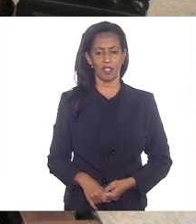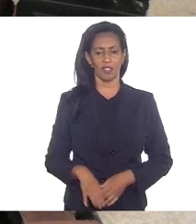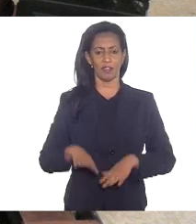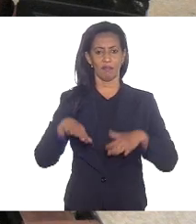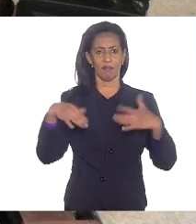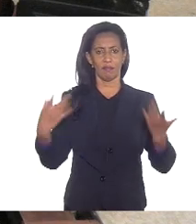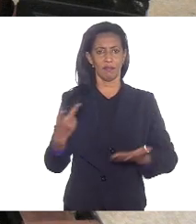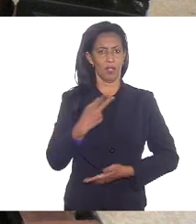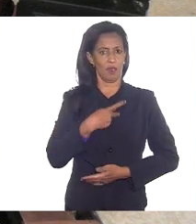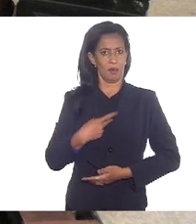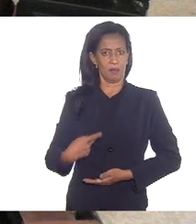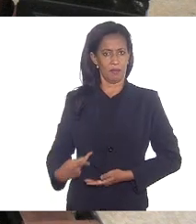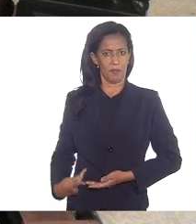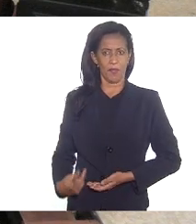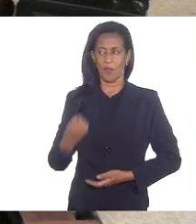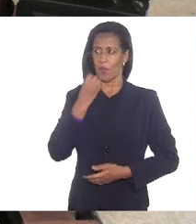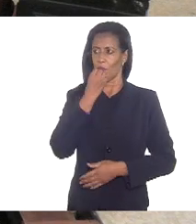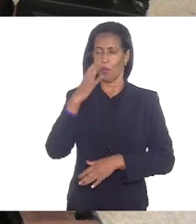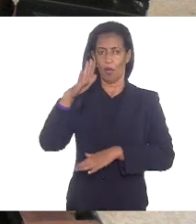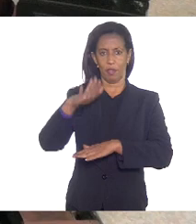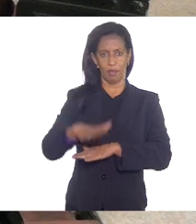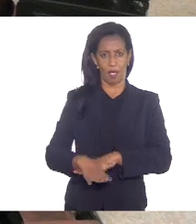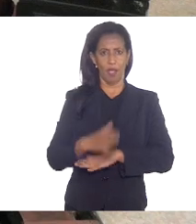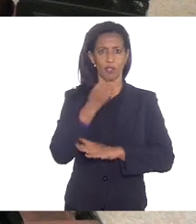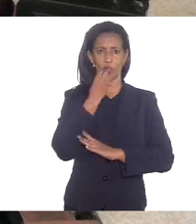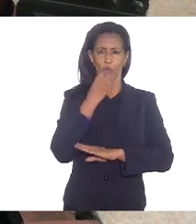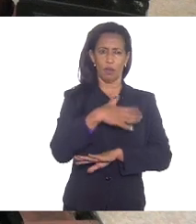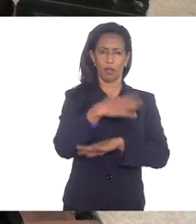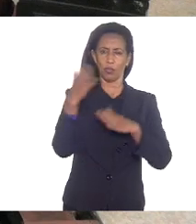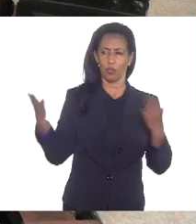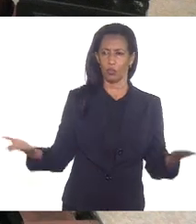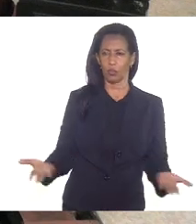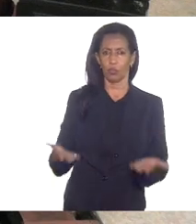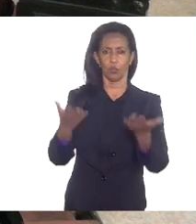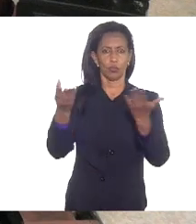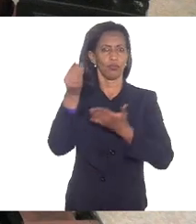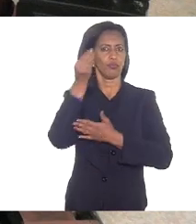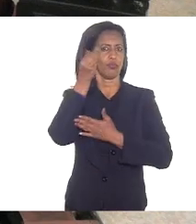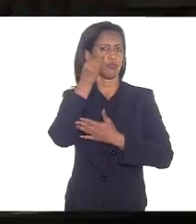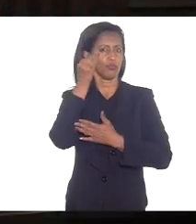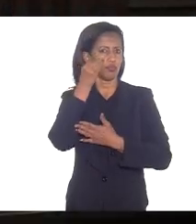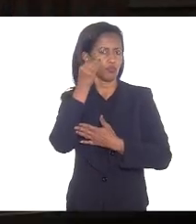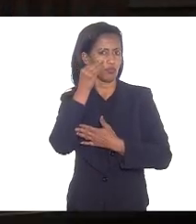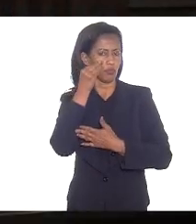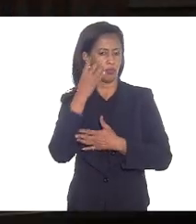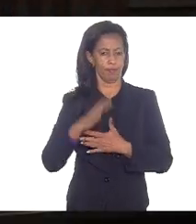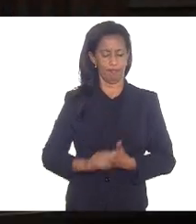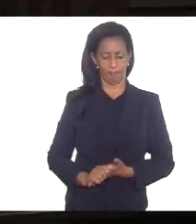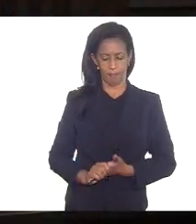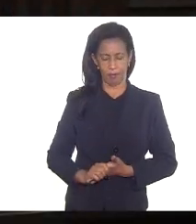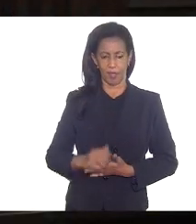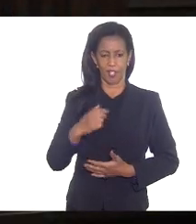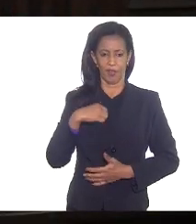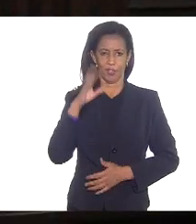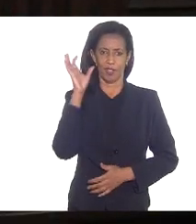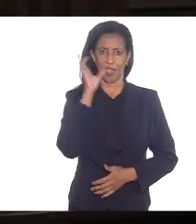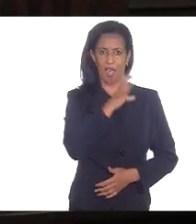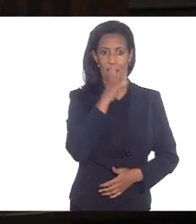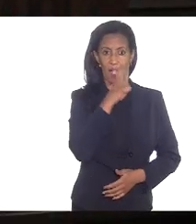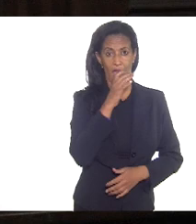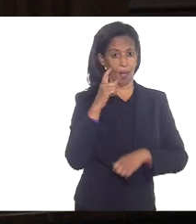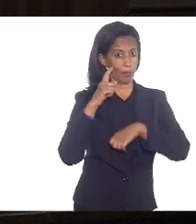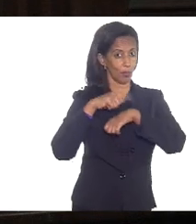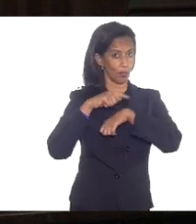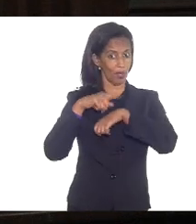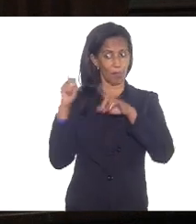Senhora Presidente, boa tarde. Boa tarde aos demais que me ouvem neste momento. Procurarei ser ligeiro, porque nosso tempo é